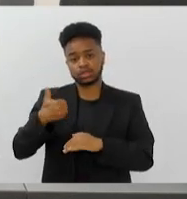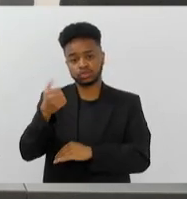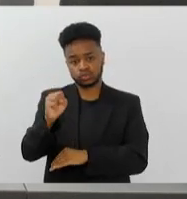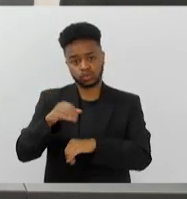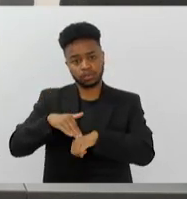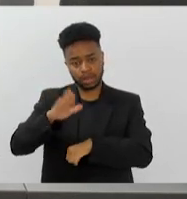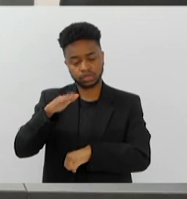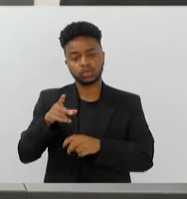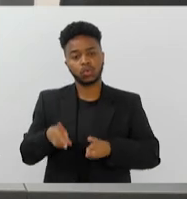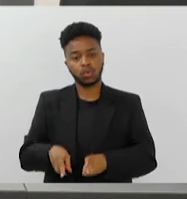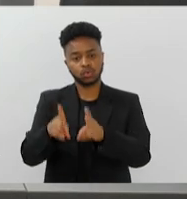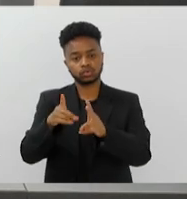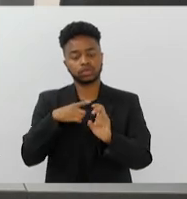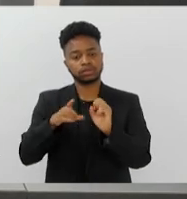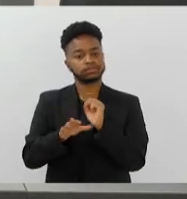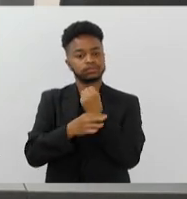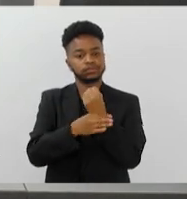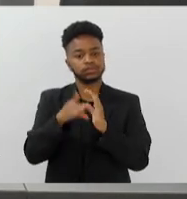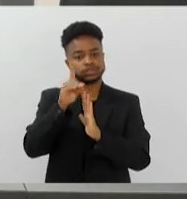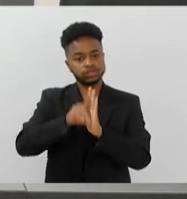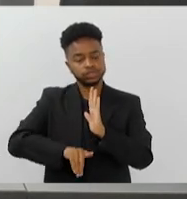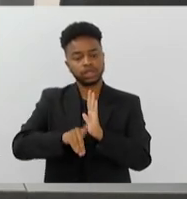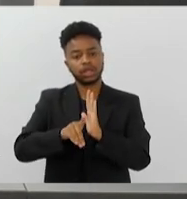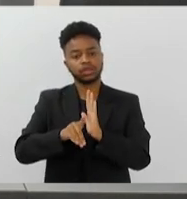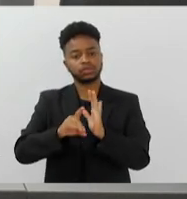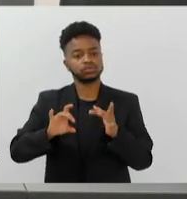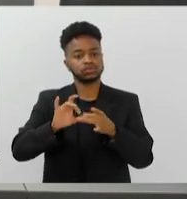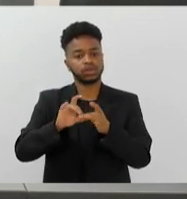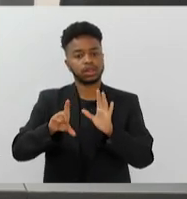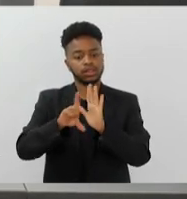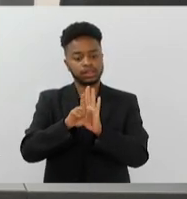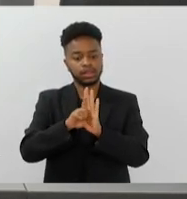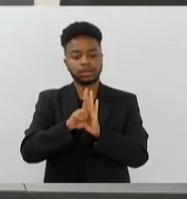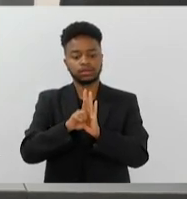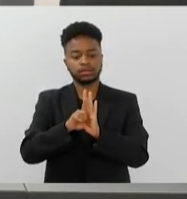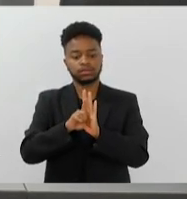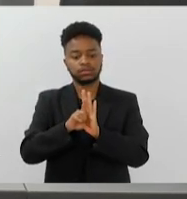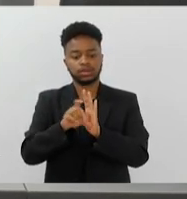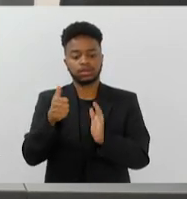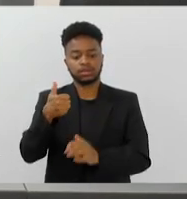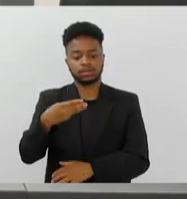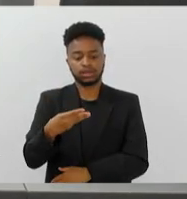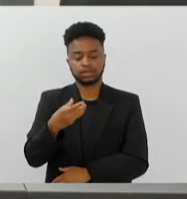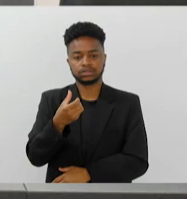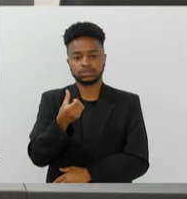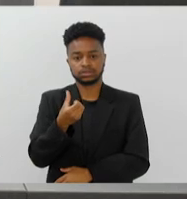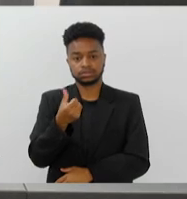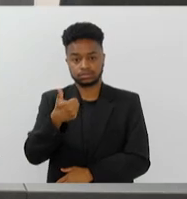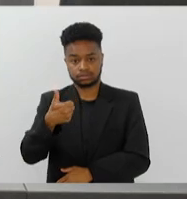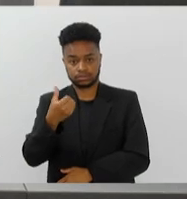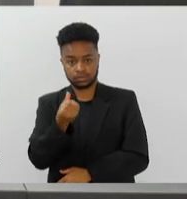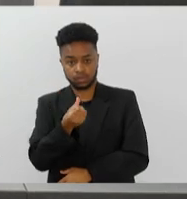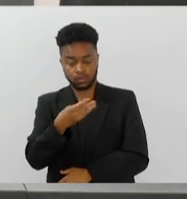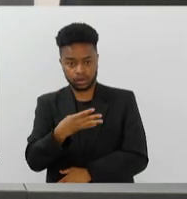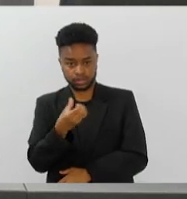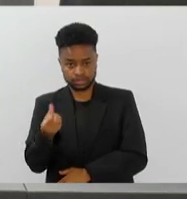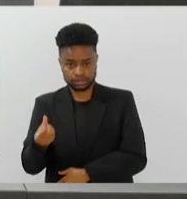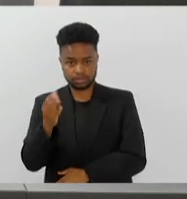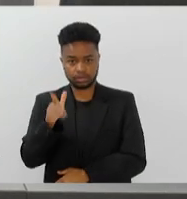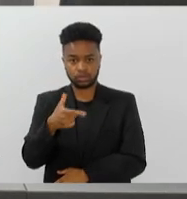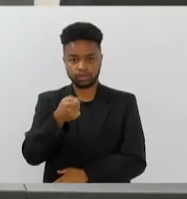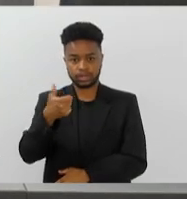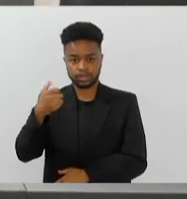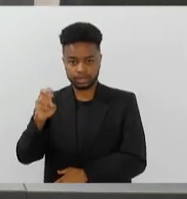lei 13.146, de 6 de julho de 2015, e da outras providências. O parecer é pela constitucionalidade. Em